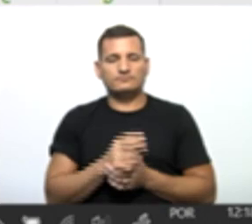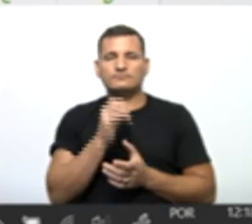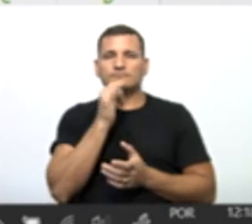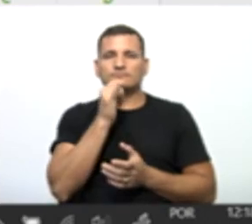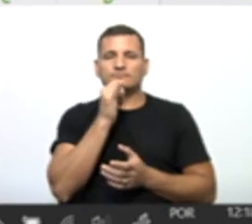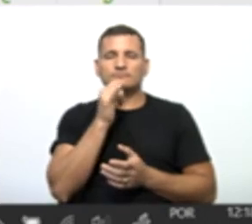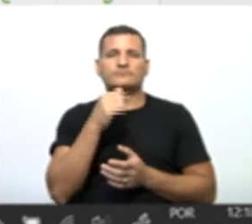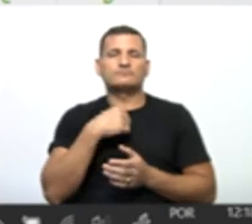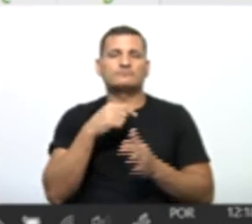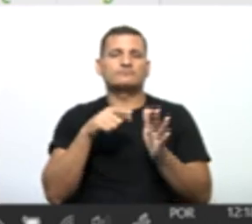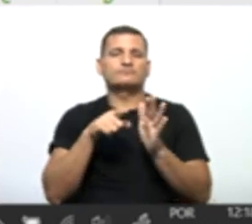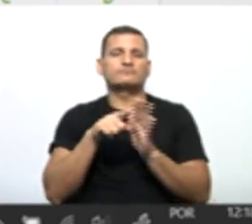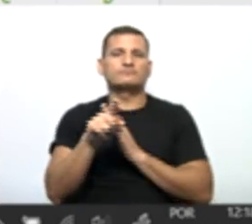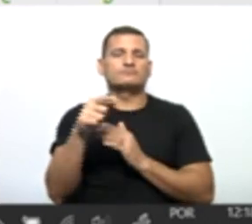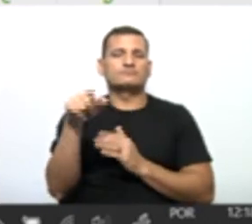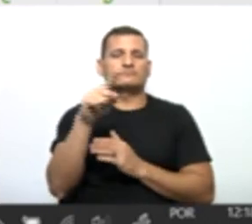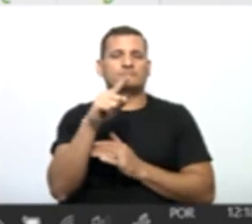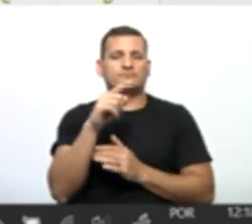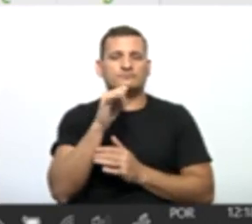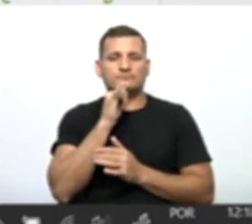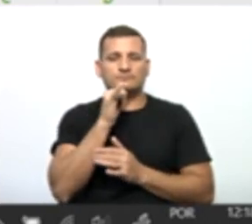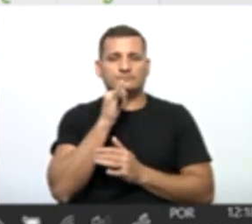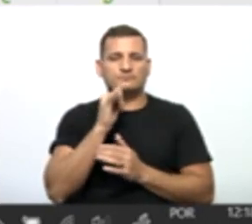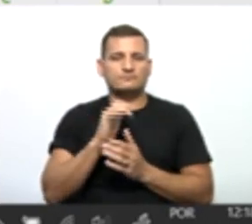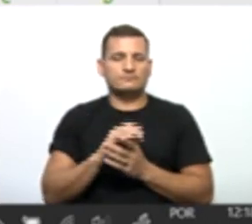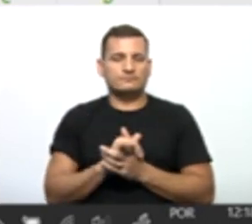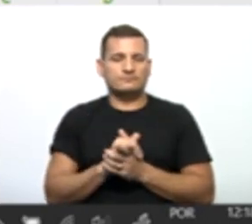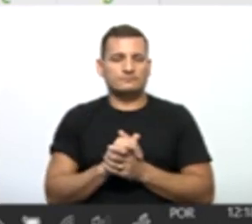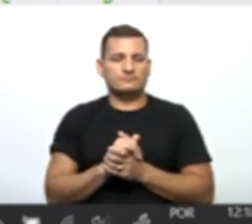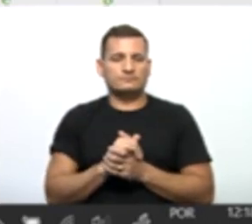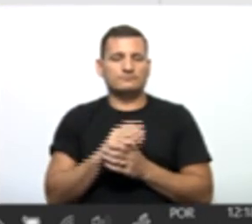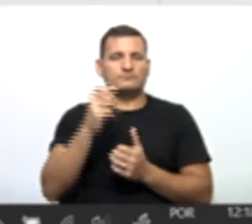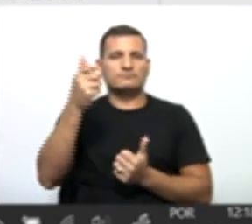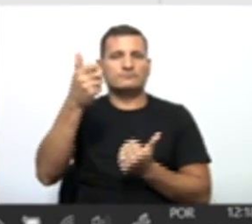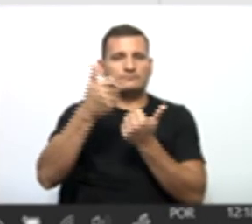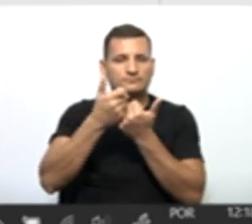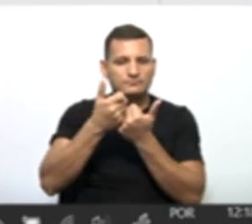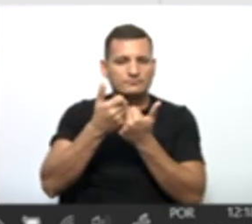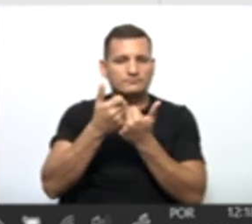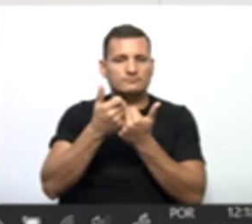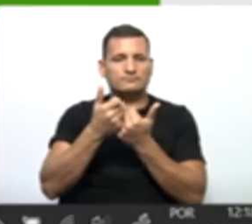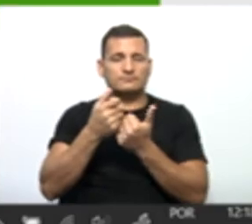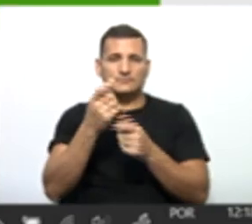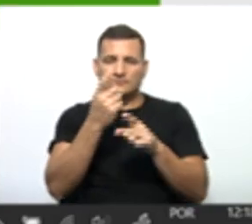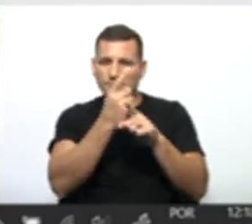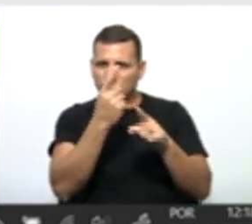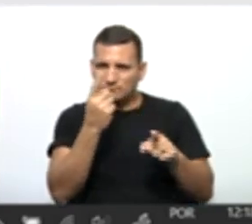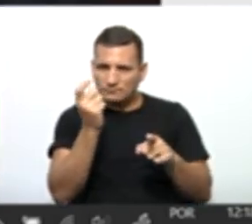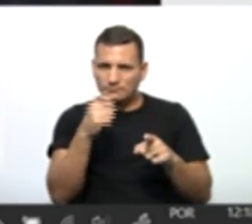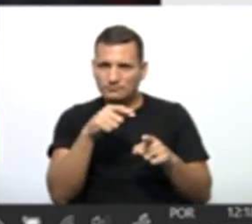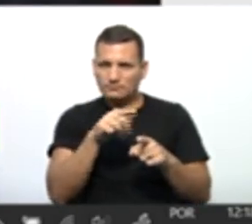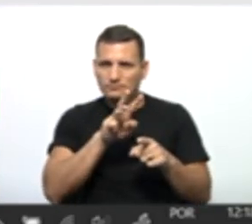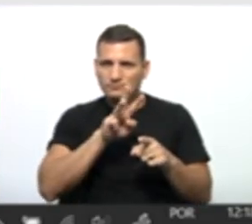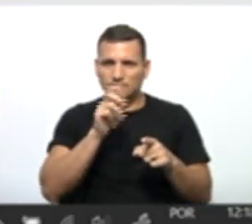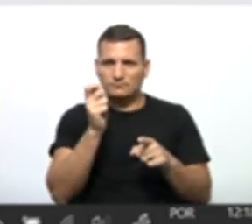para vocês um exemplo aqui de proximidade, tem como se identificar?